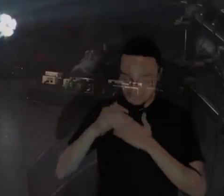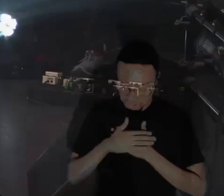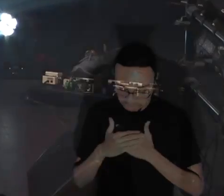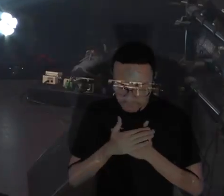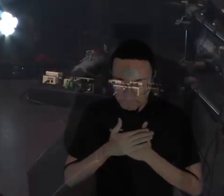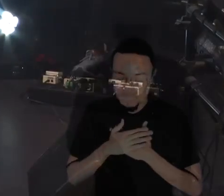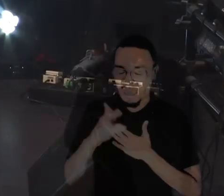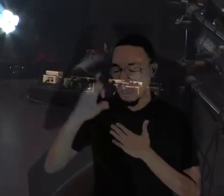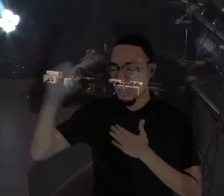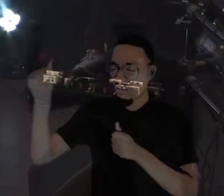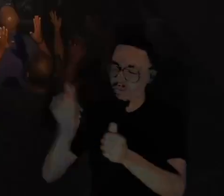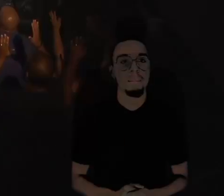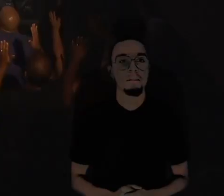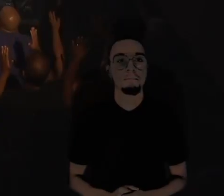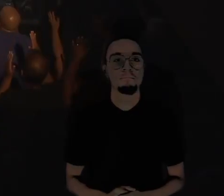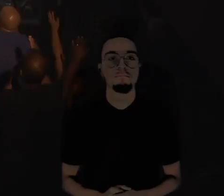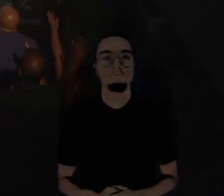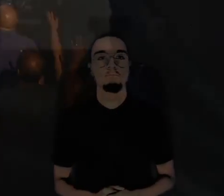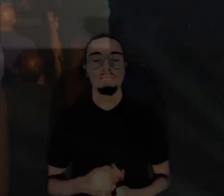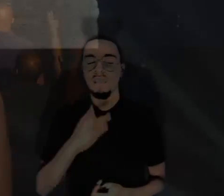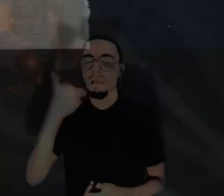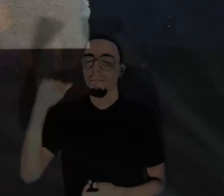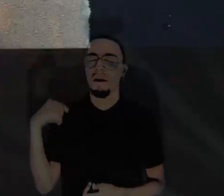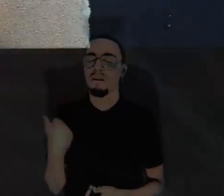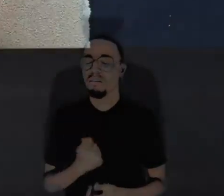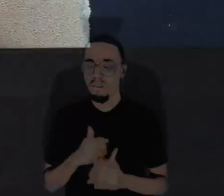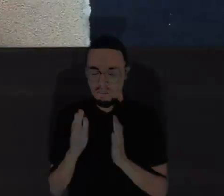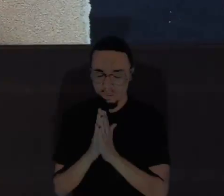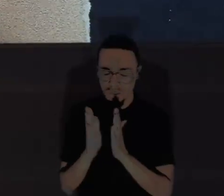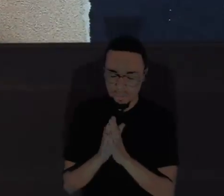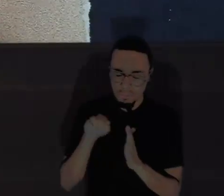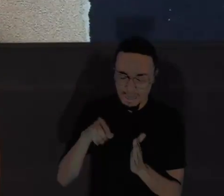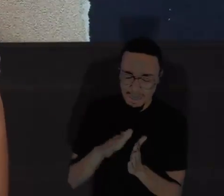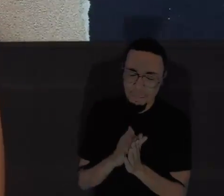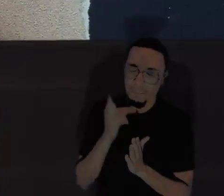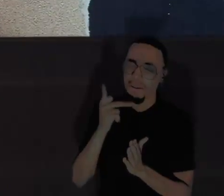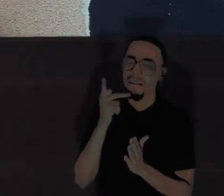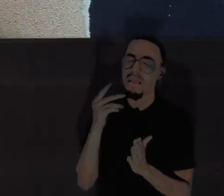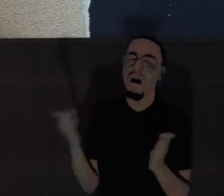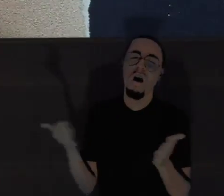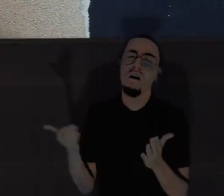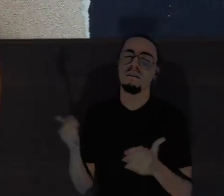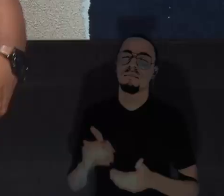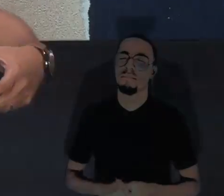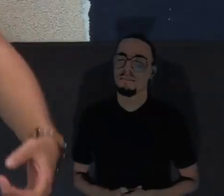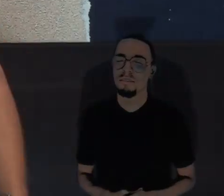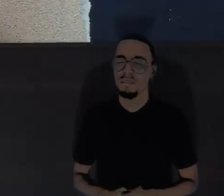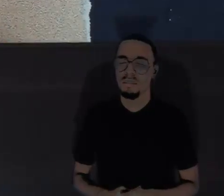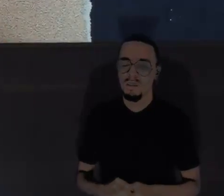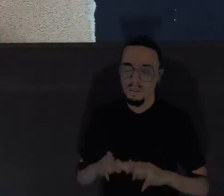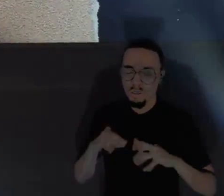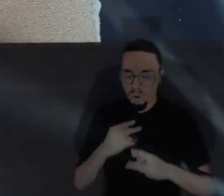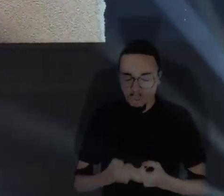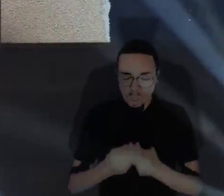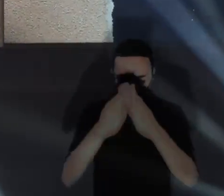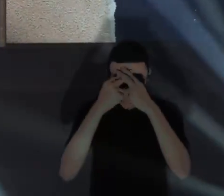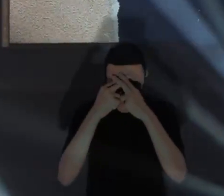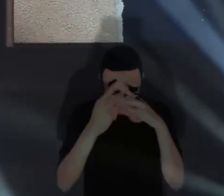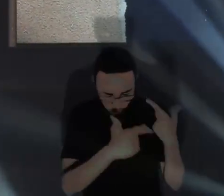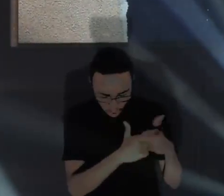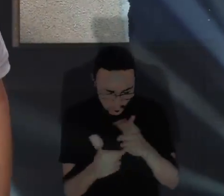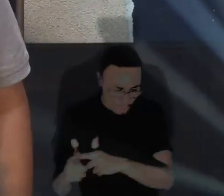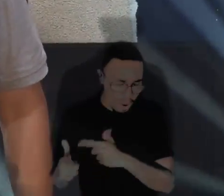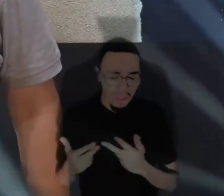contigo, homem valente. Pai, nós oramos por essa palavra nessa manhã. Toda síndrome de Gideão